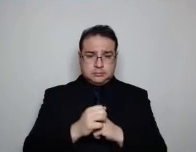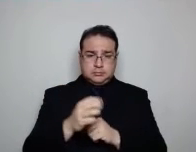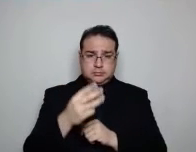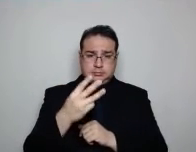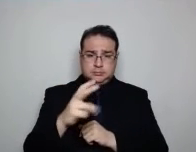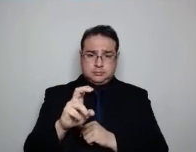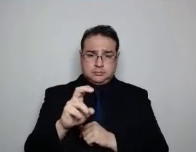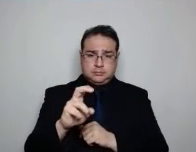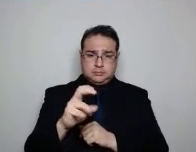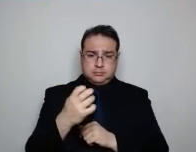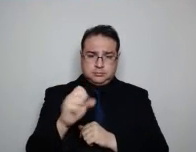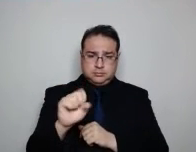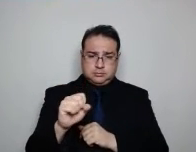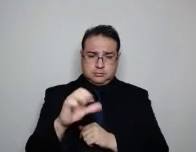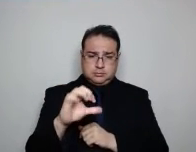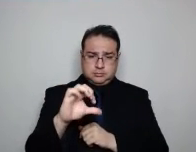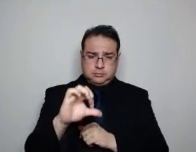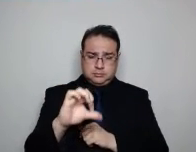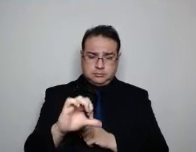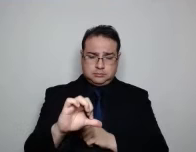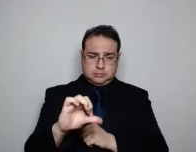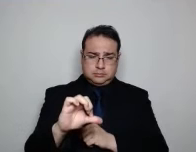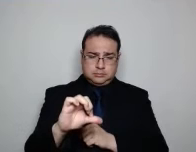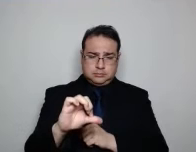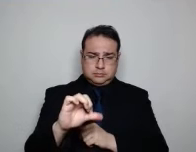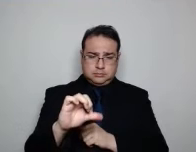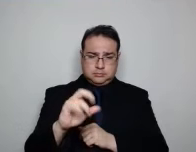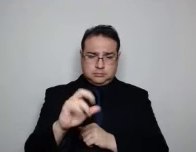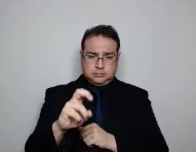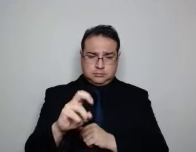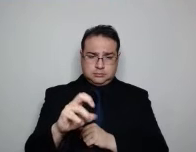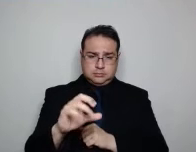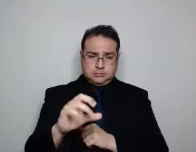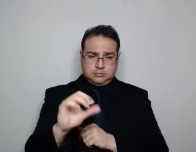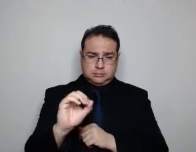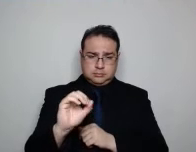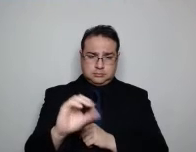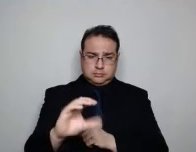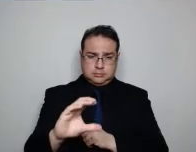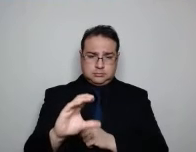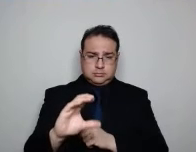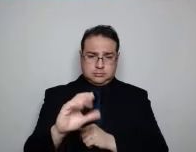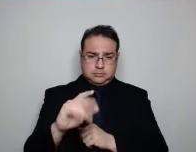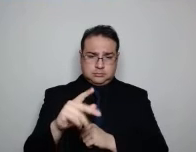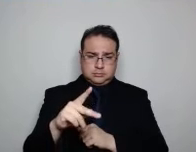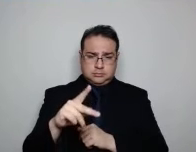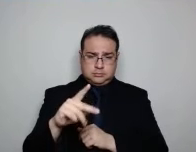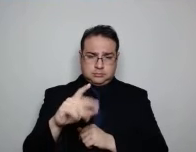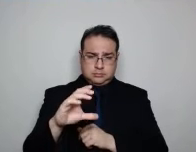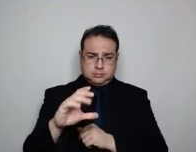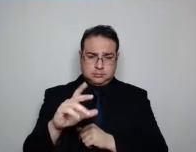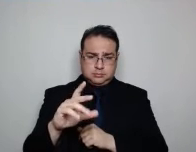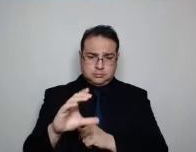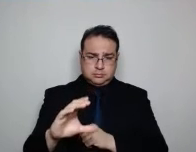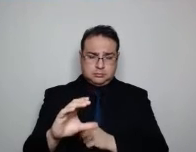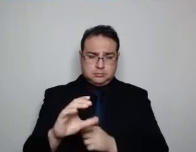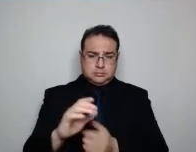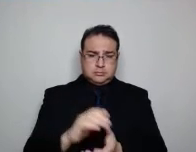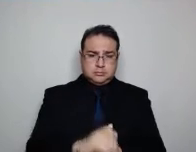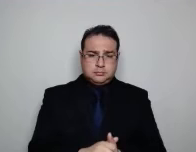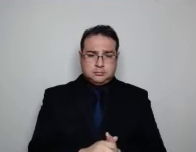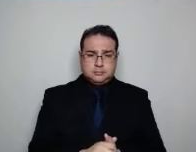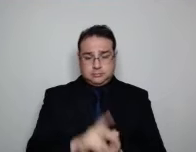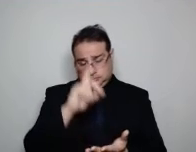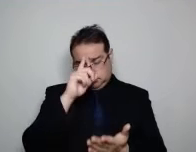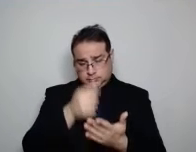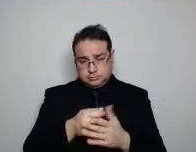situação de fato construída em comum acordo pelos genitores após a separação do casal. Cesseamento do direito de convivência